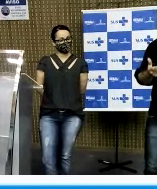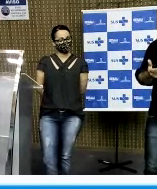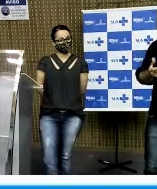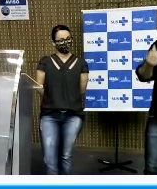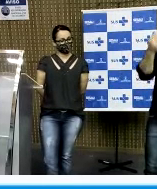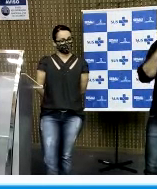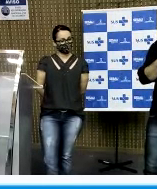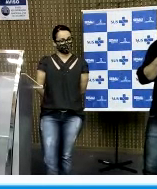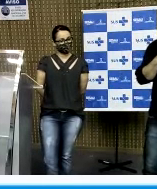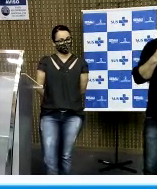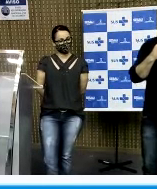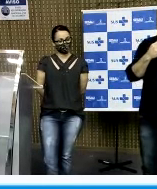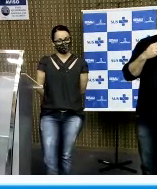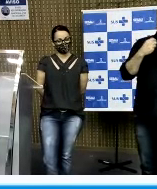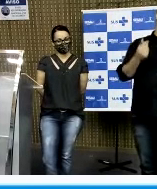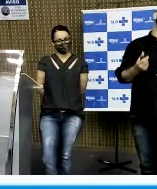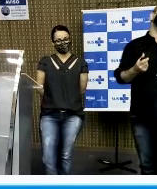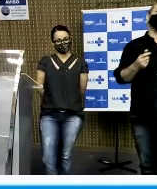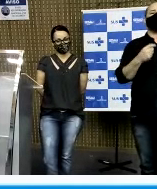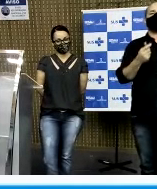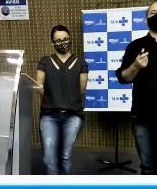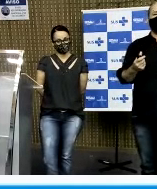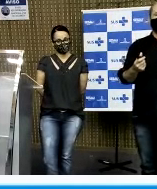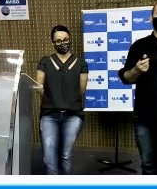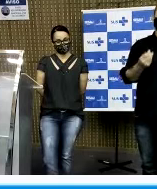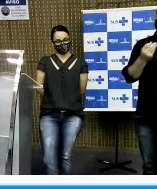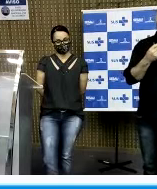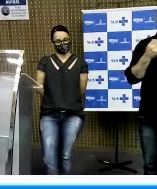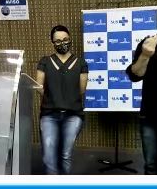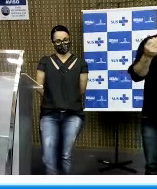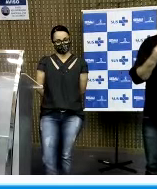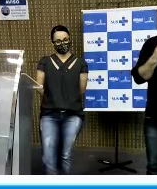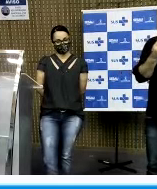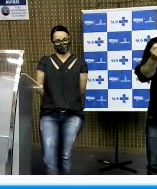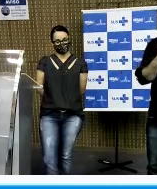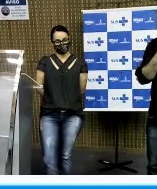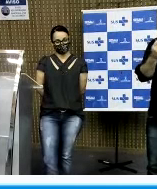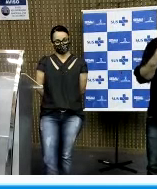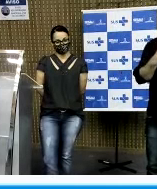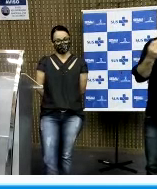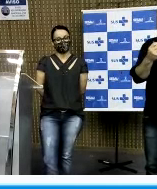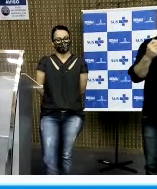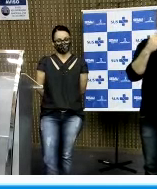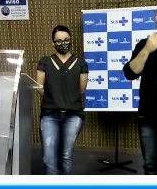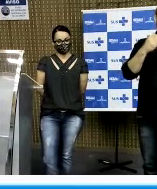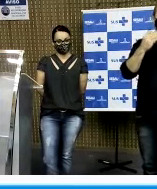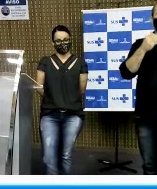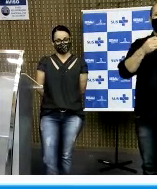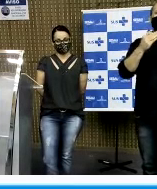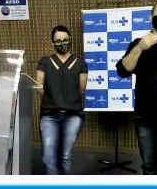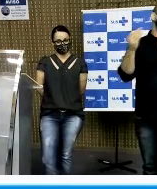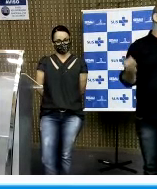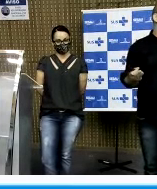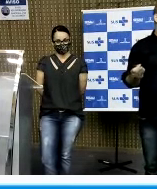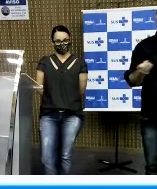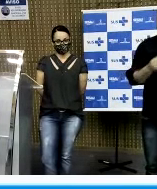nós temos recebido bastante pacientes com tratamento de tuberculose e outras doenças. Então, assim, nós temos esse convênio, então, assim, é um serviço que